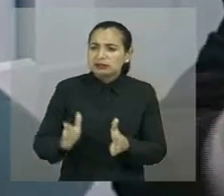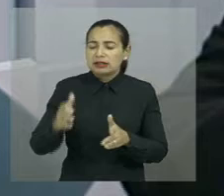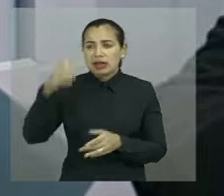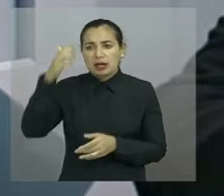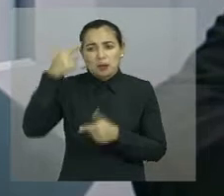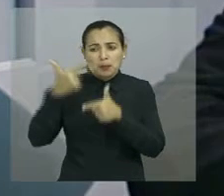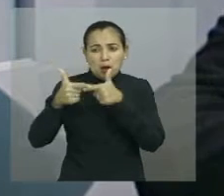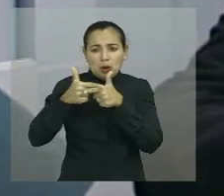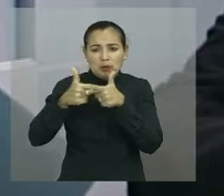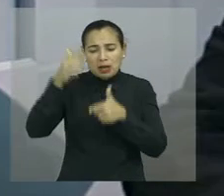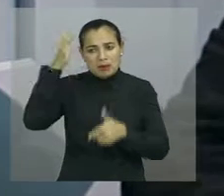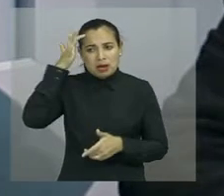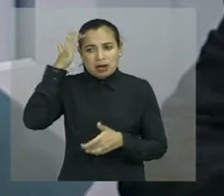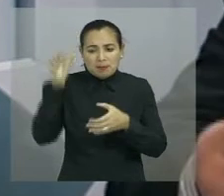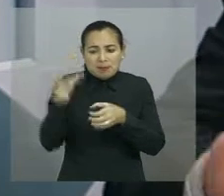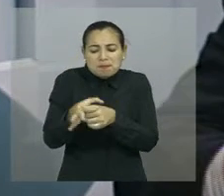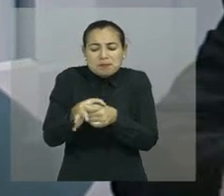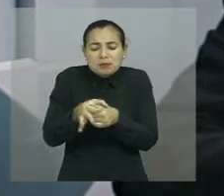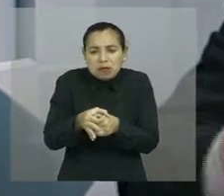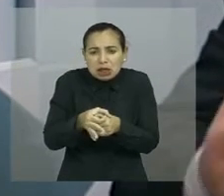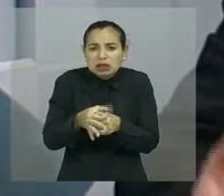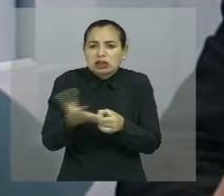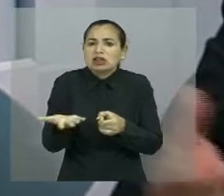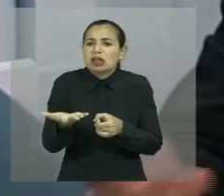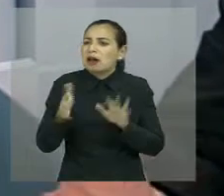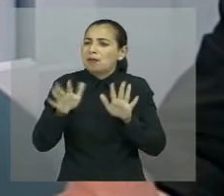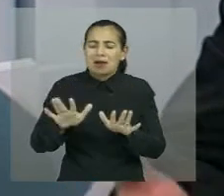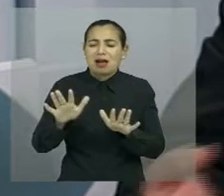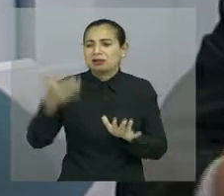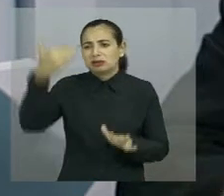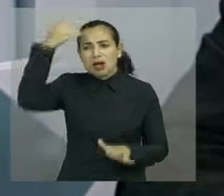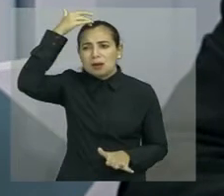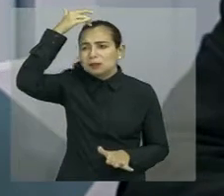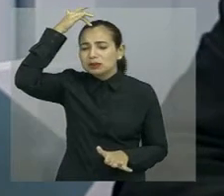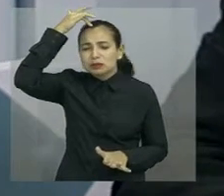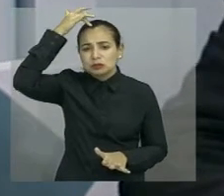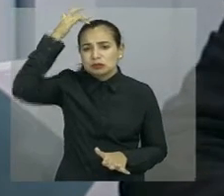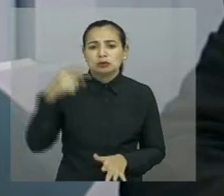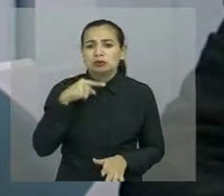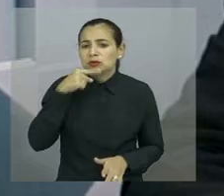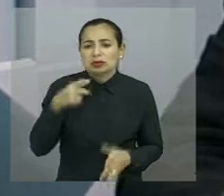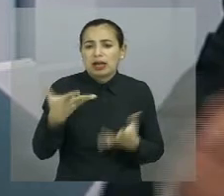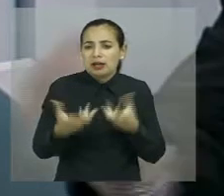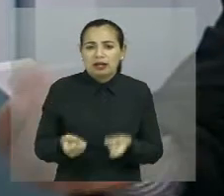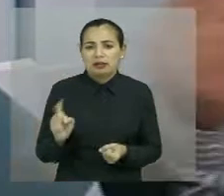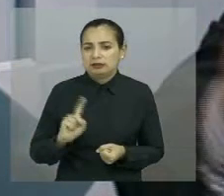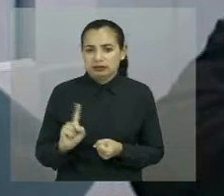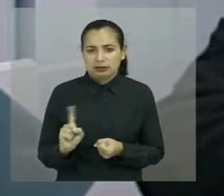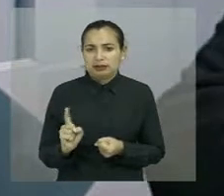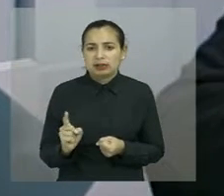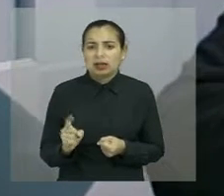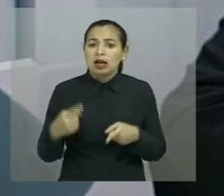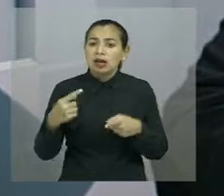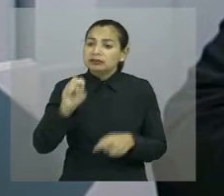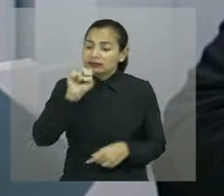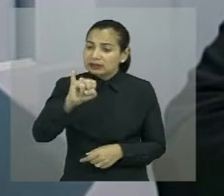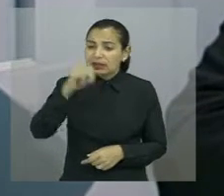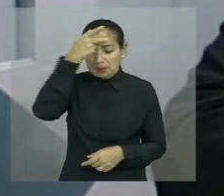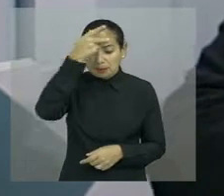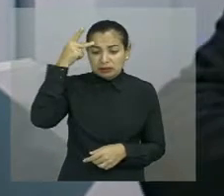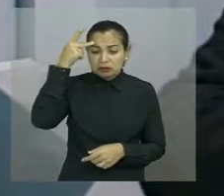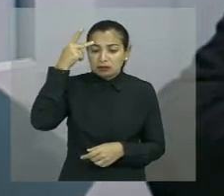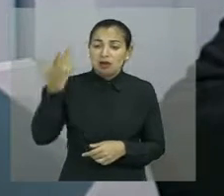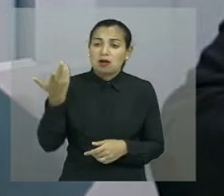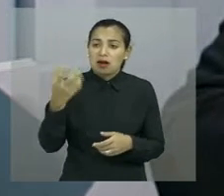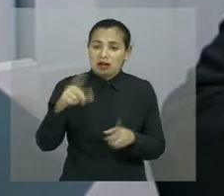com isso, se pretendeu aprovar esse absurdo, no qual nada mais é do que uma eugenia. Mesmo que a criança tenha